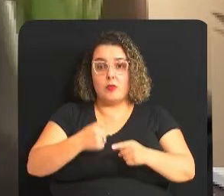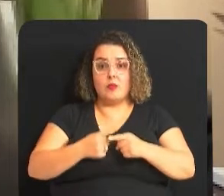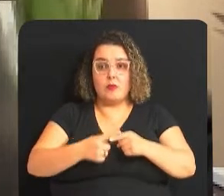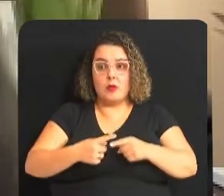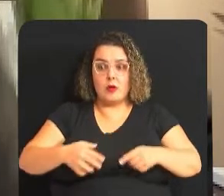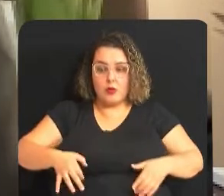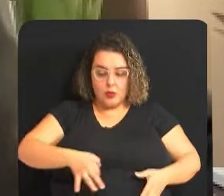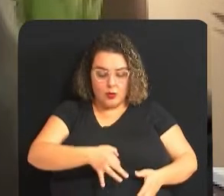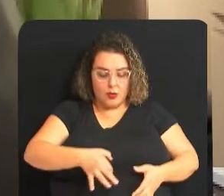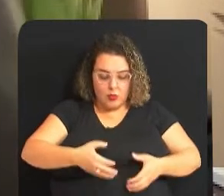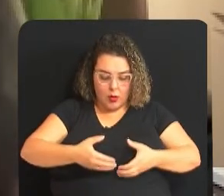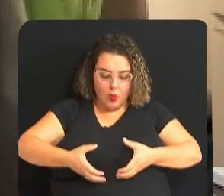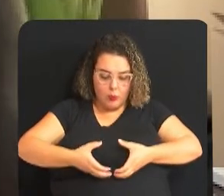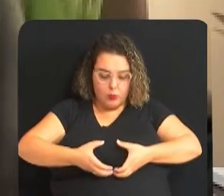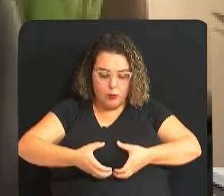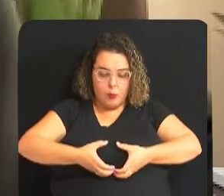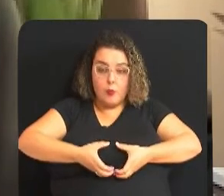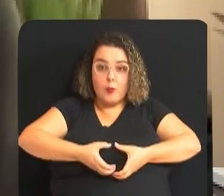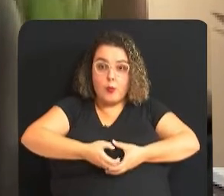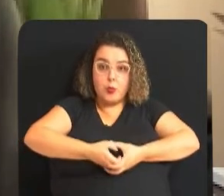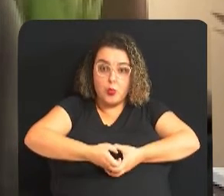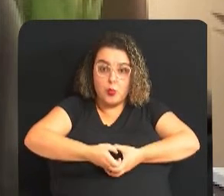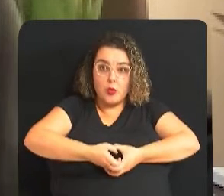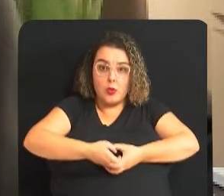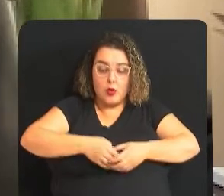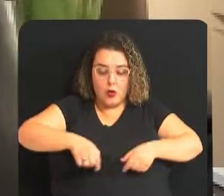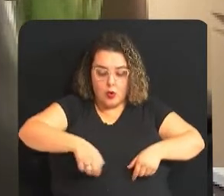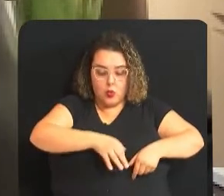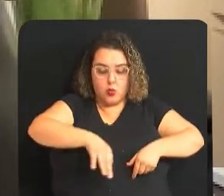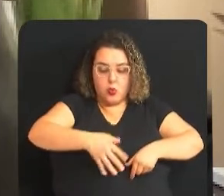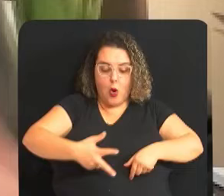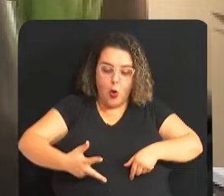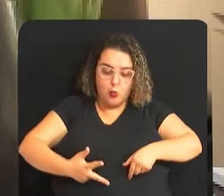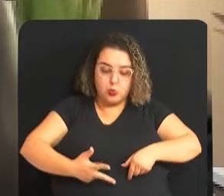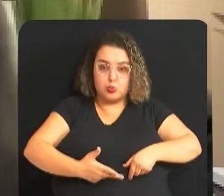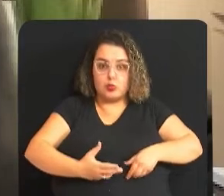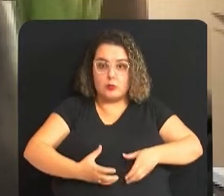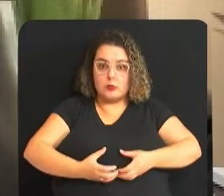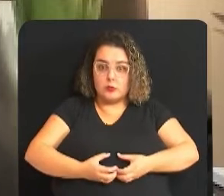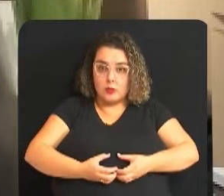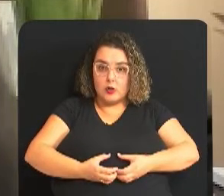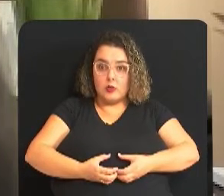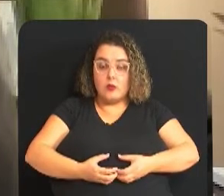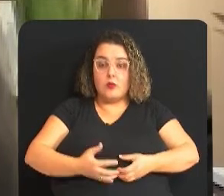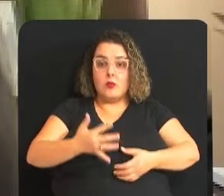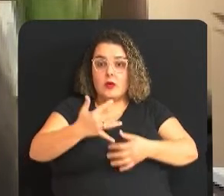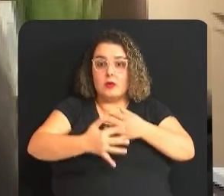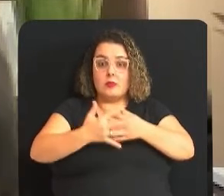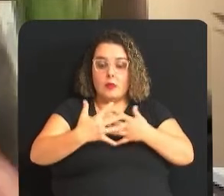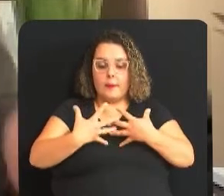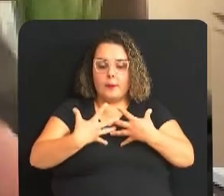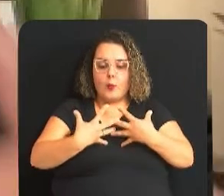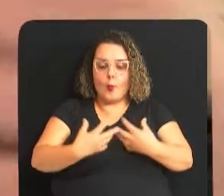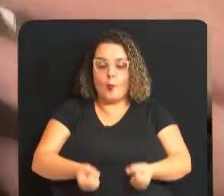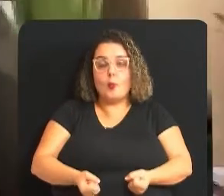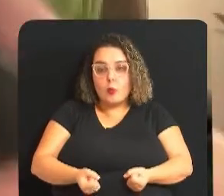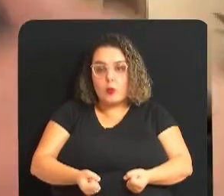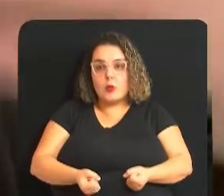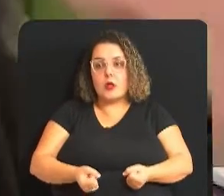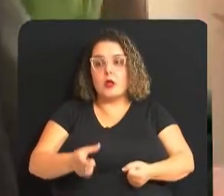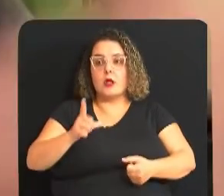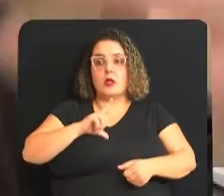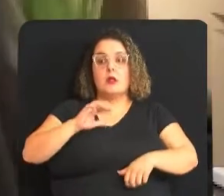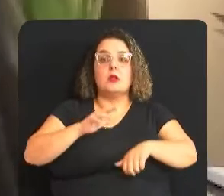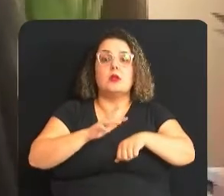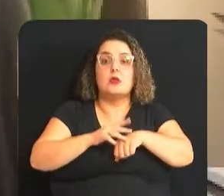do meu estômago, eu vou tirar parte do meu tubo digestivo, eu vou atrapalhar o fluxo de absorção, eu vou acabar tendo doenças